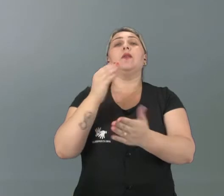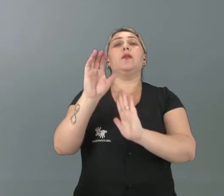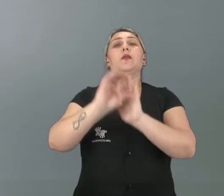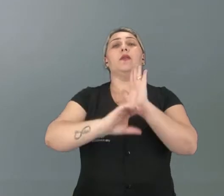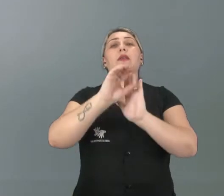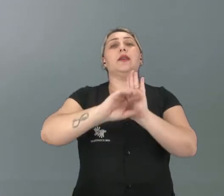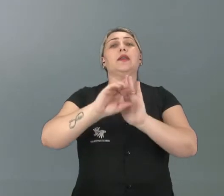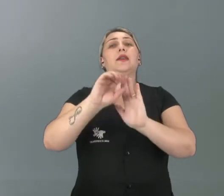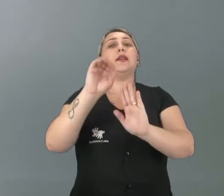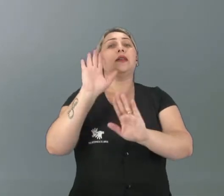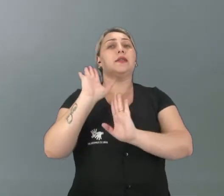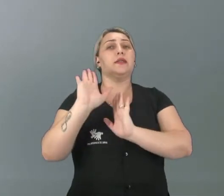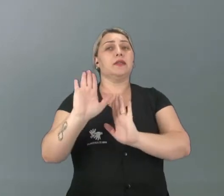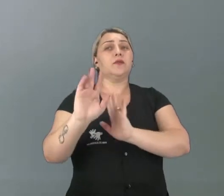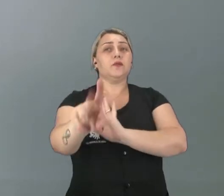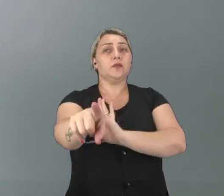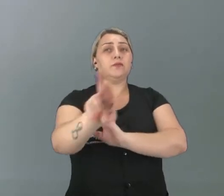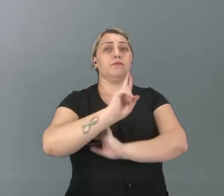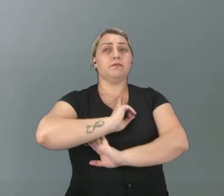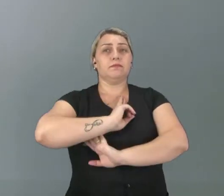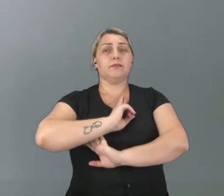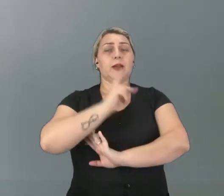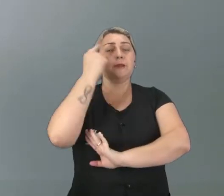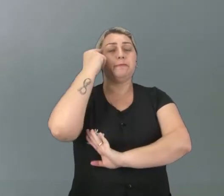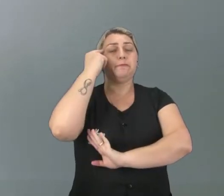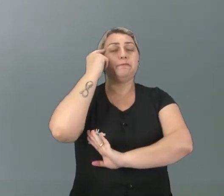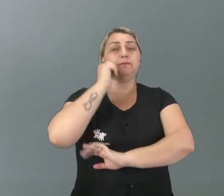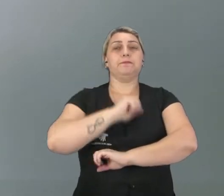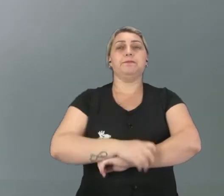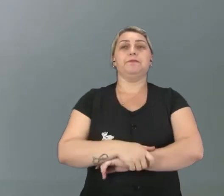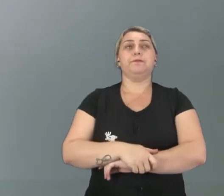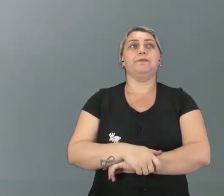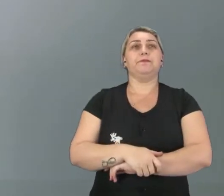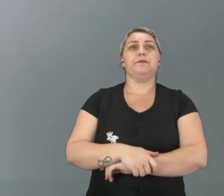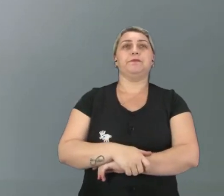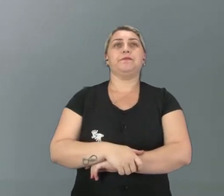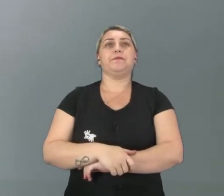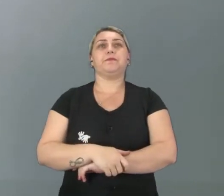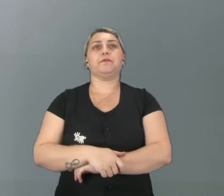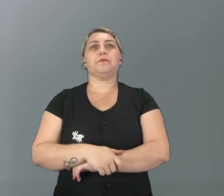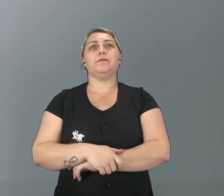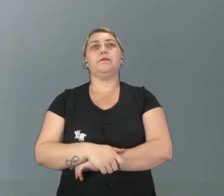e daqui a pouquinho você vai me dar a resposta. Vai pensando aí.